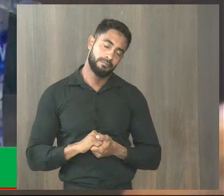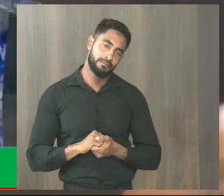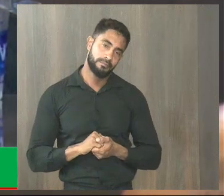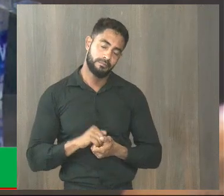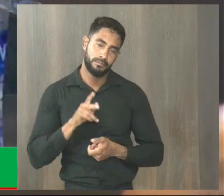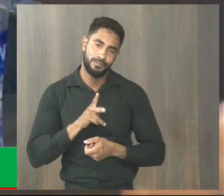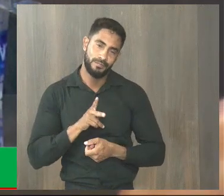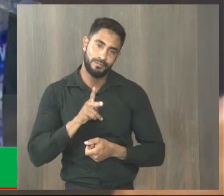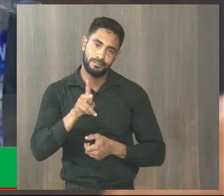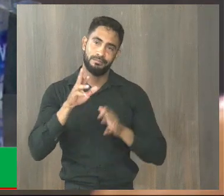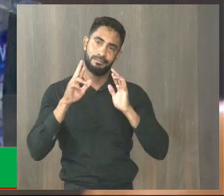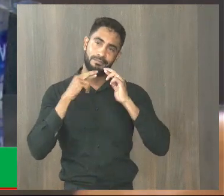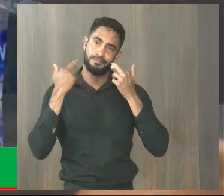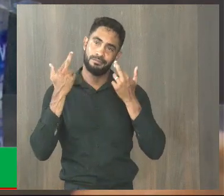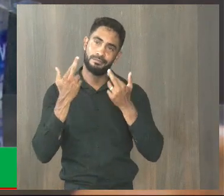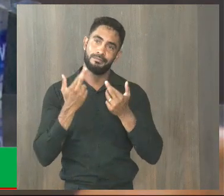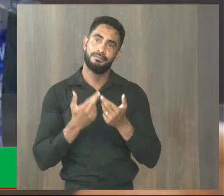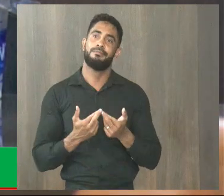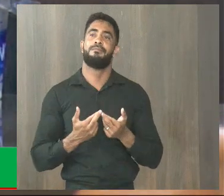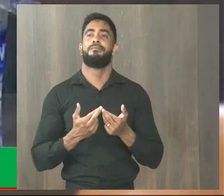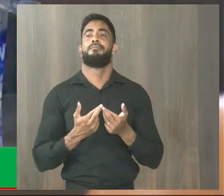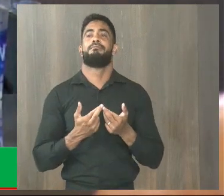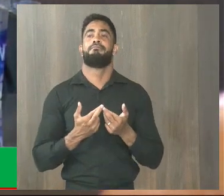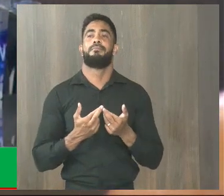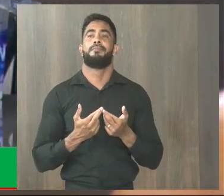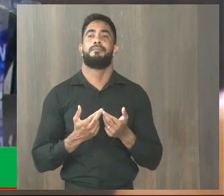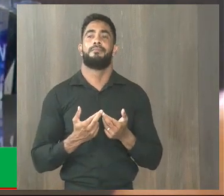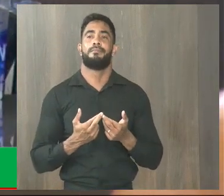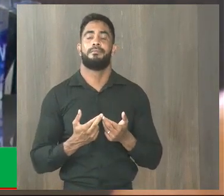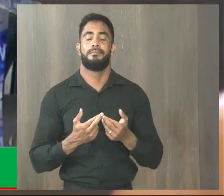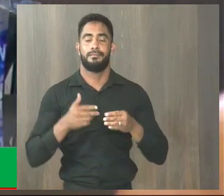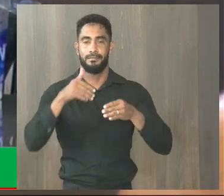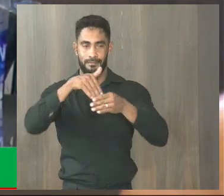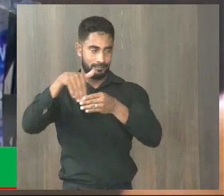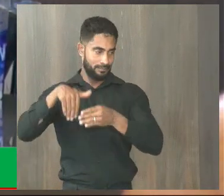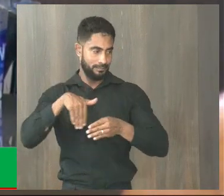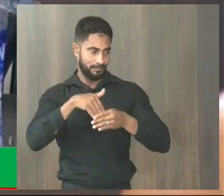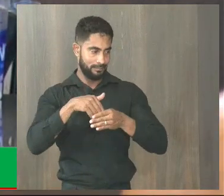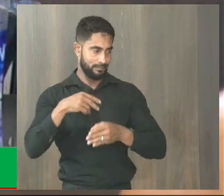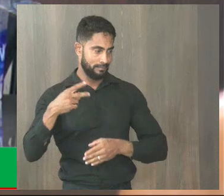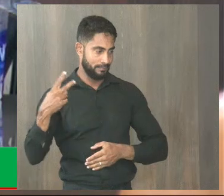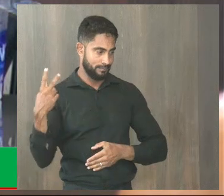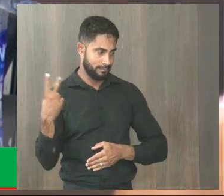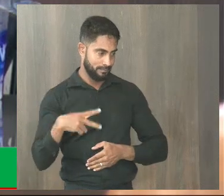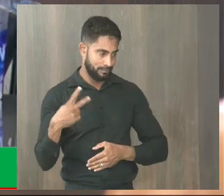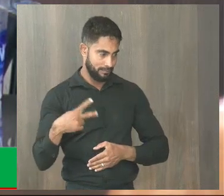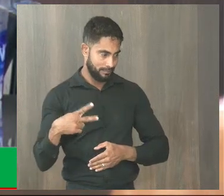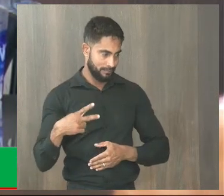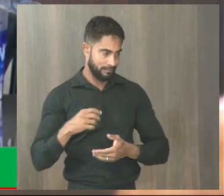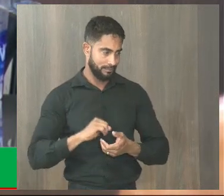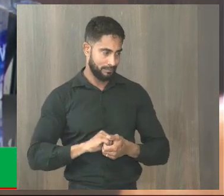Dando sequência à nossa reunião, passamos agora para votação em segundo turno.